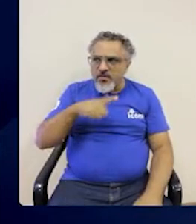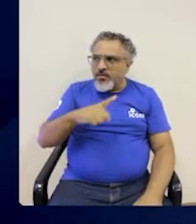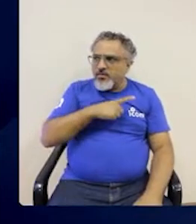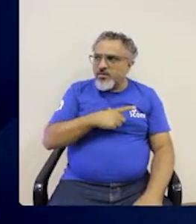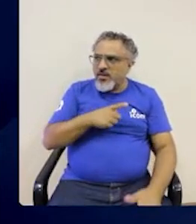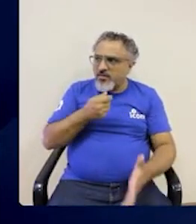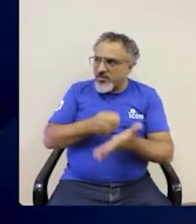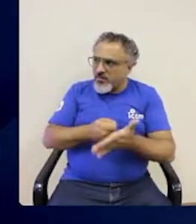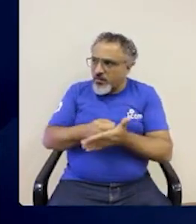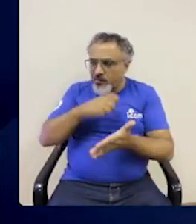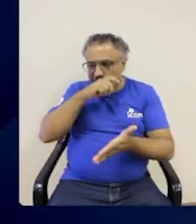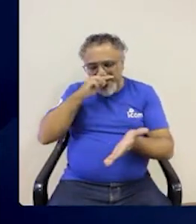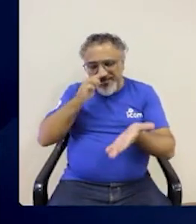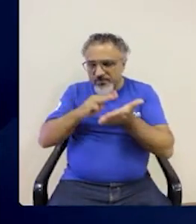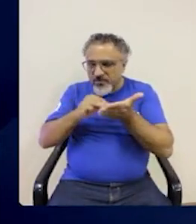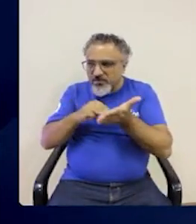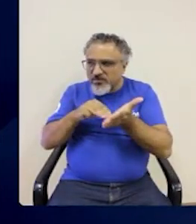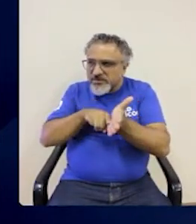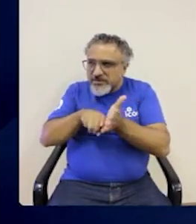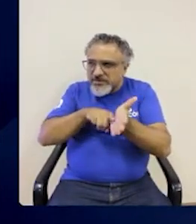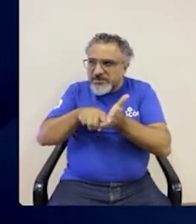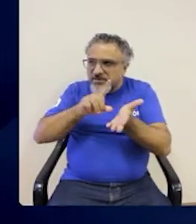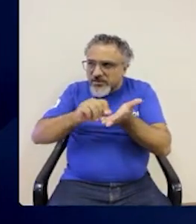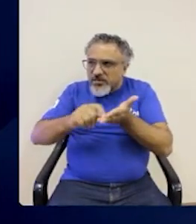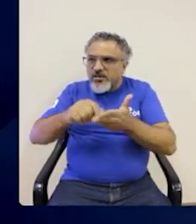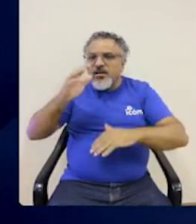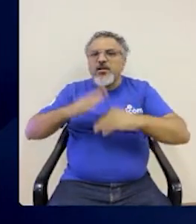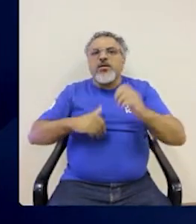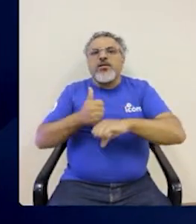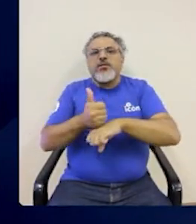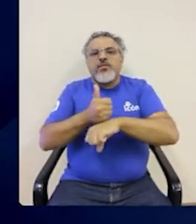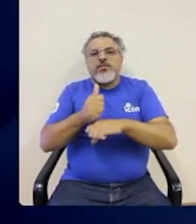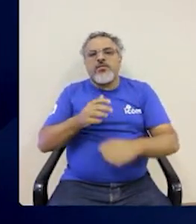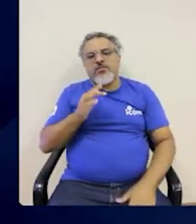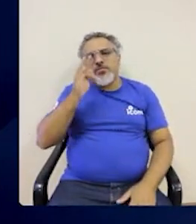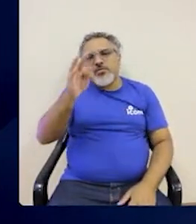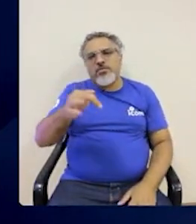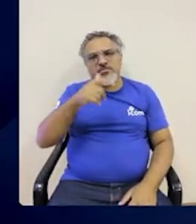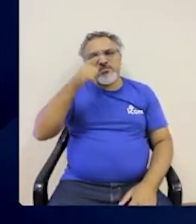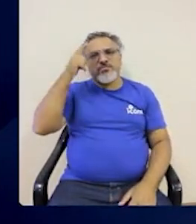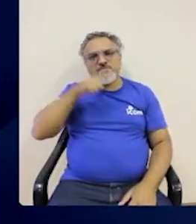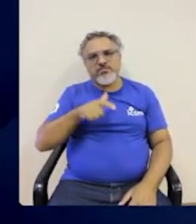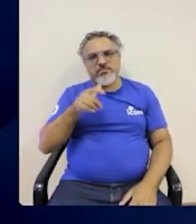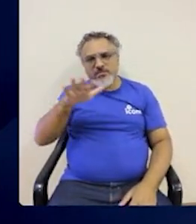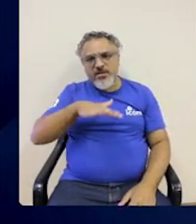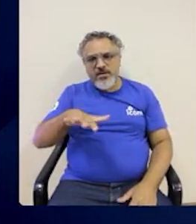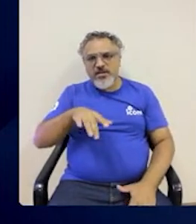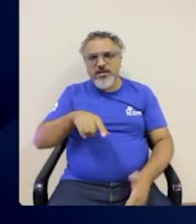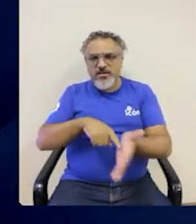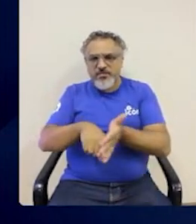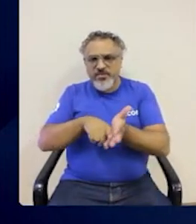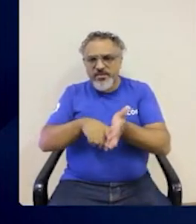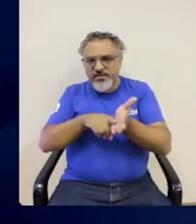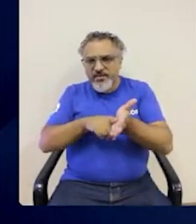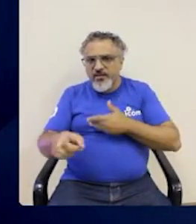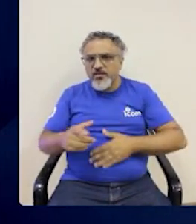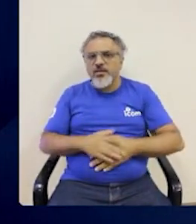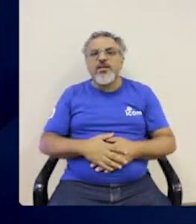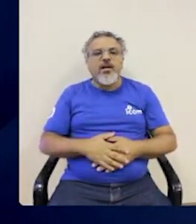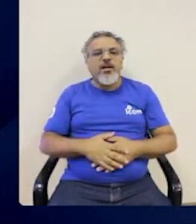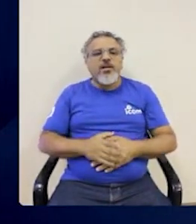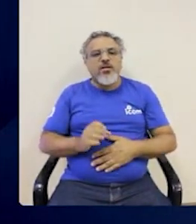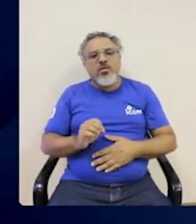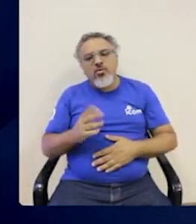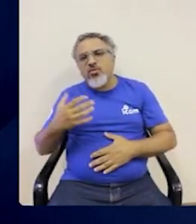rigor metodológico científico, mas pode servir para o profissional futuramente que queira ingressar na pesquisa, ou